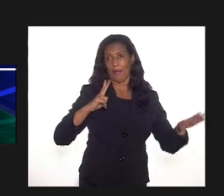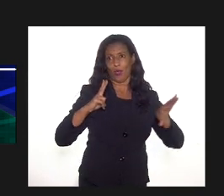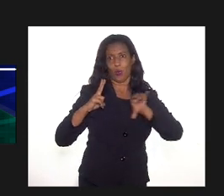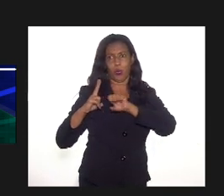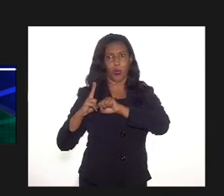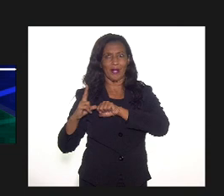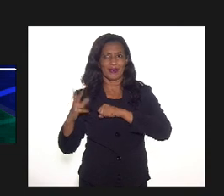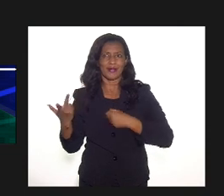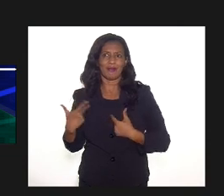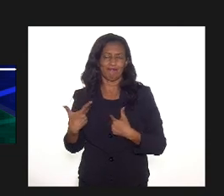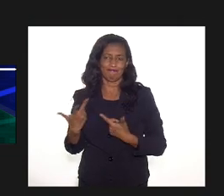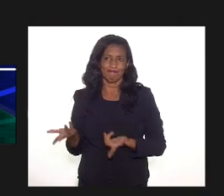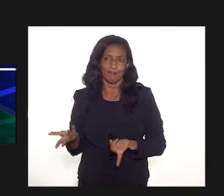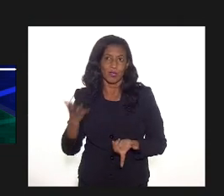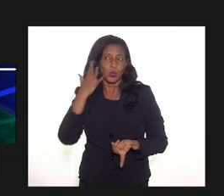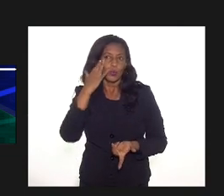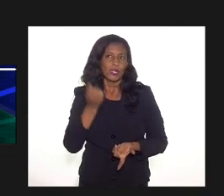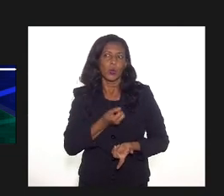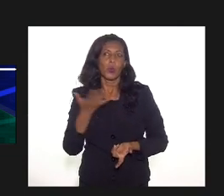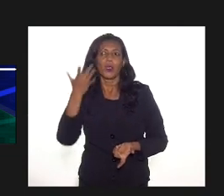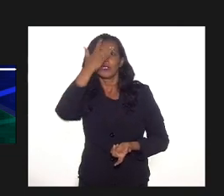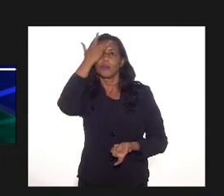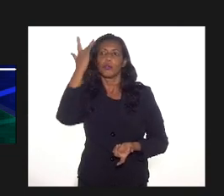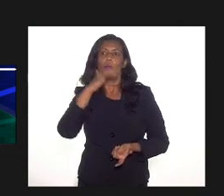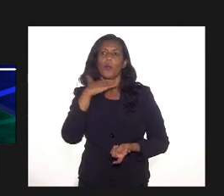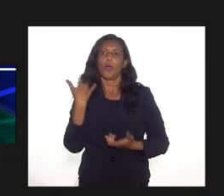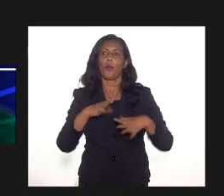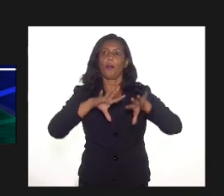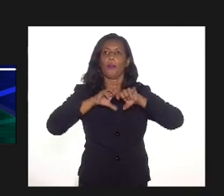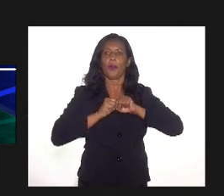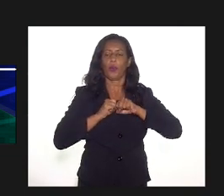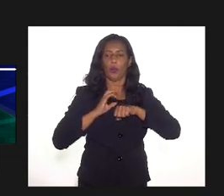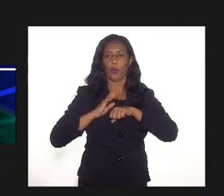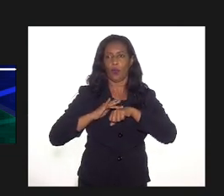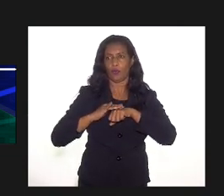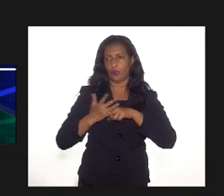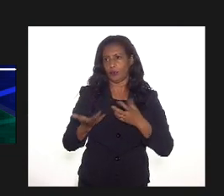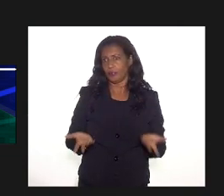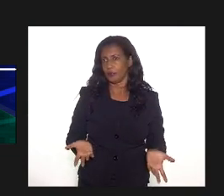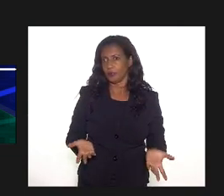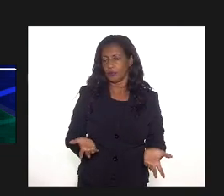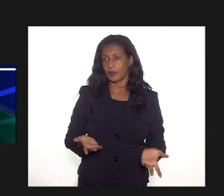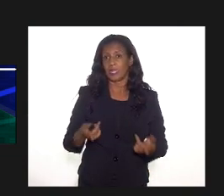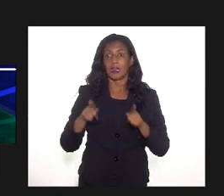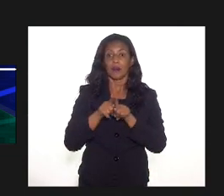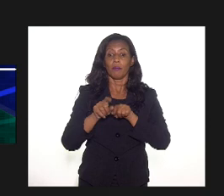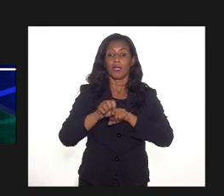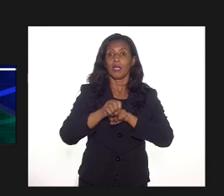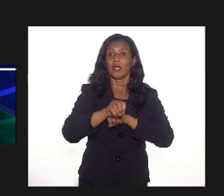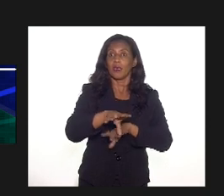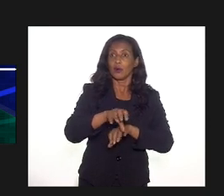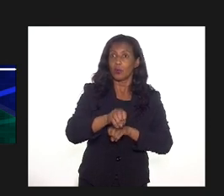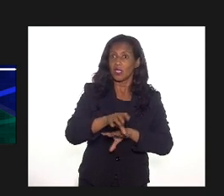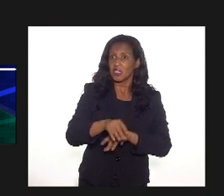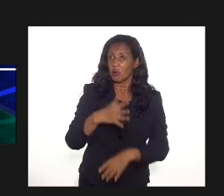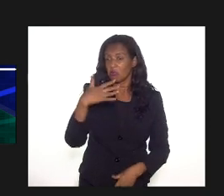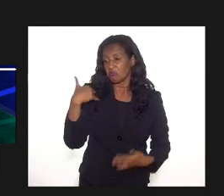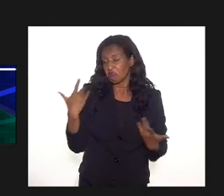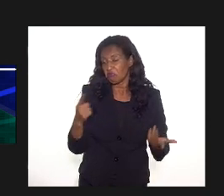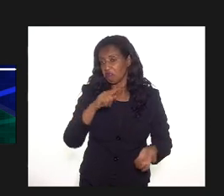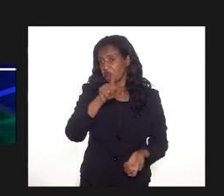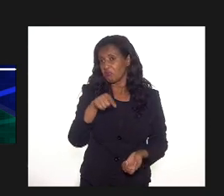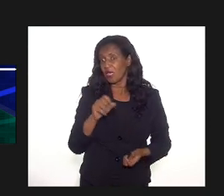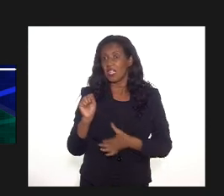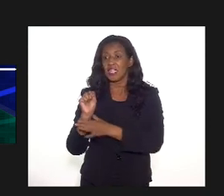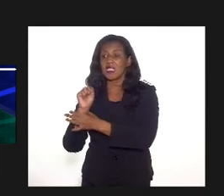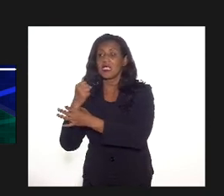nós sabemos. Como é que foi isso no pessoal da educação? Também não sabemos. E